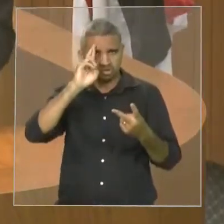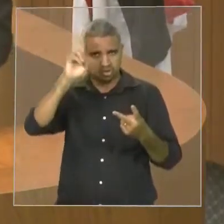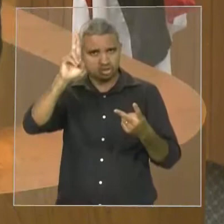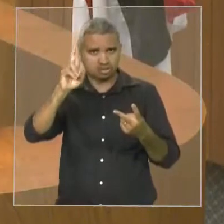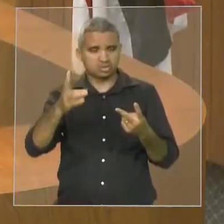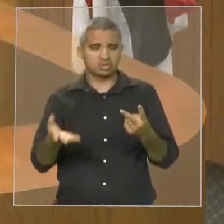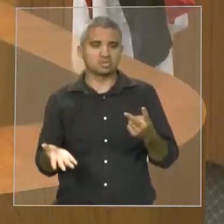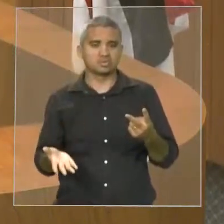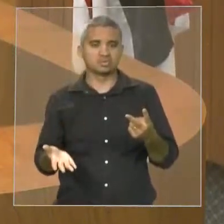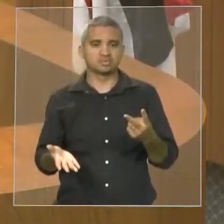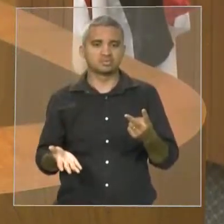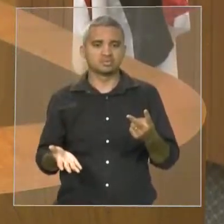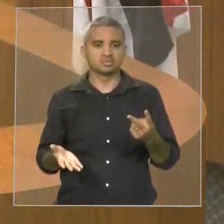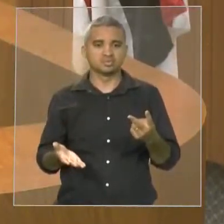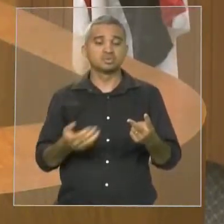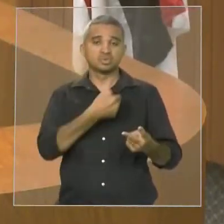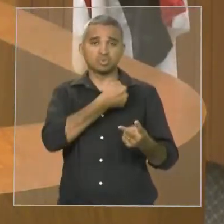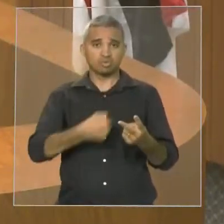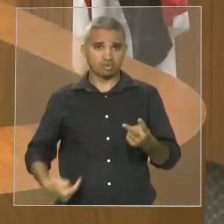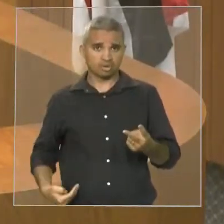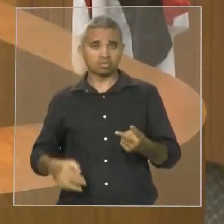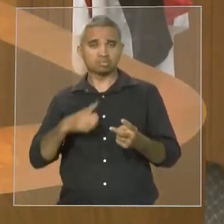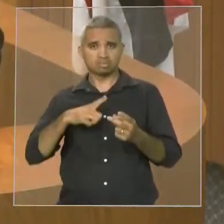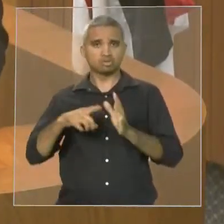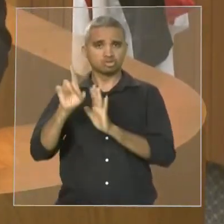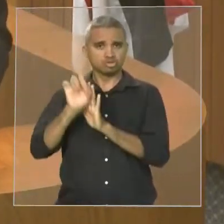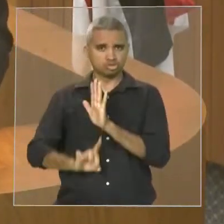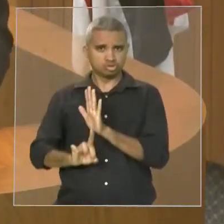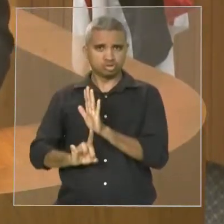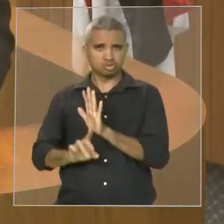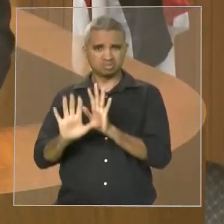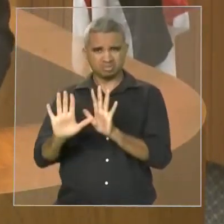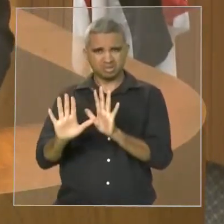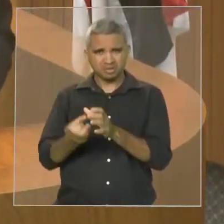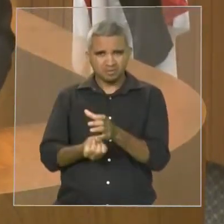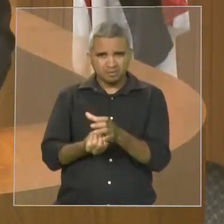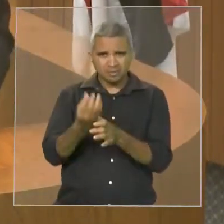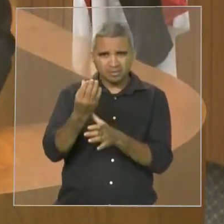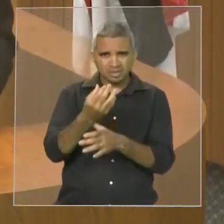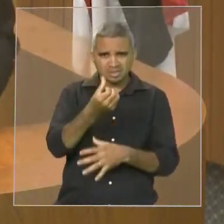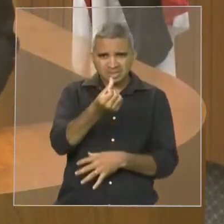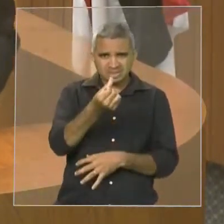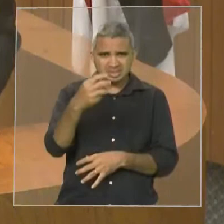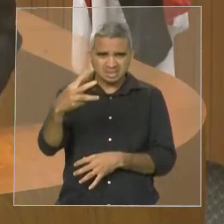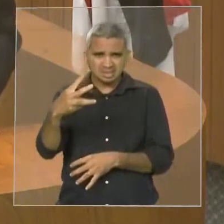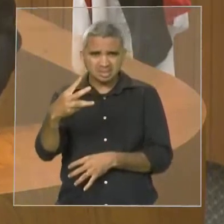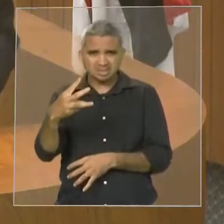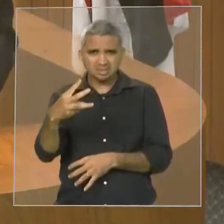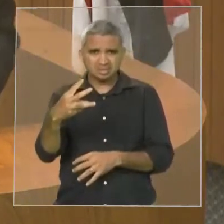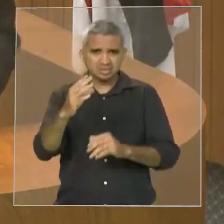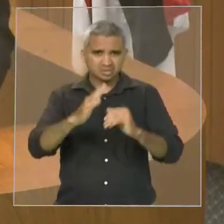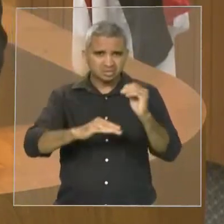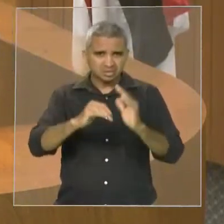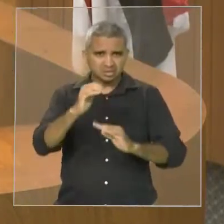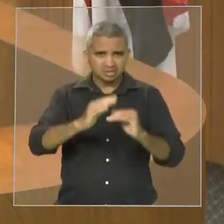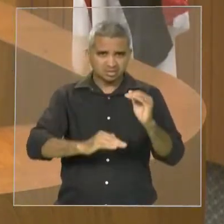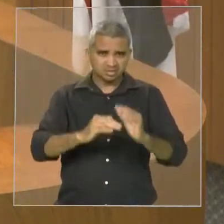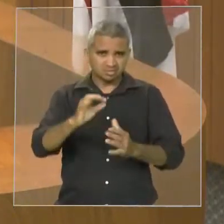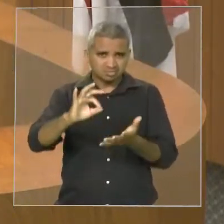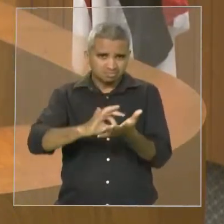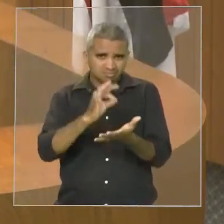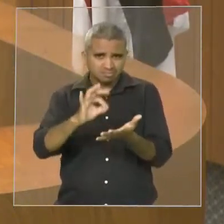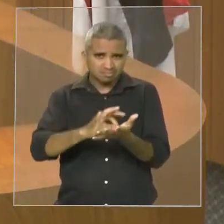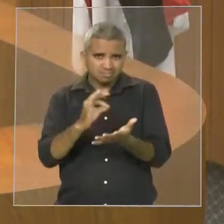Executivo tem o direito de nomear. Mas criar 63 cargos em comissão para o Instituto